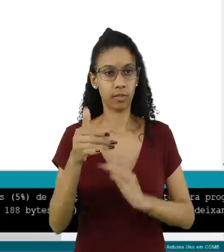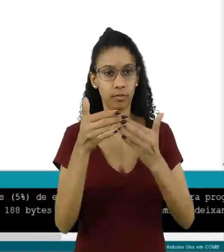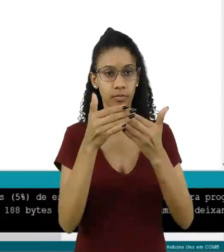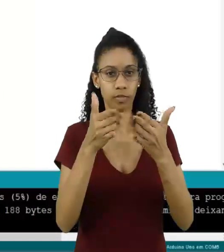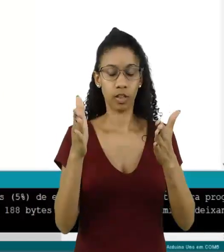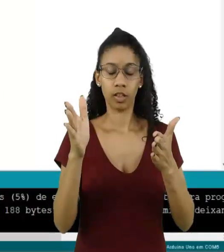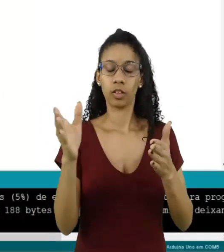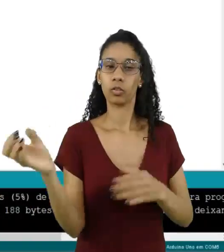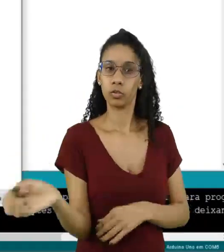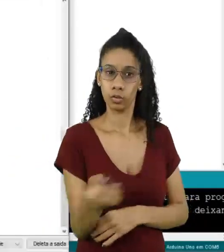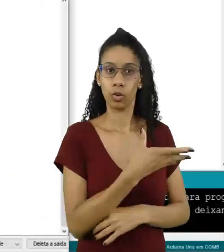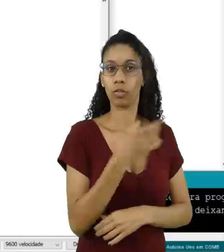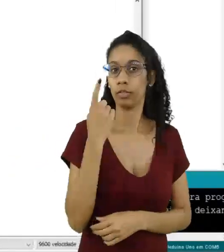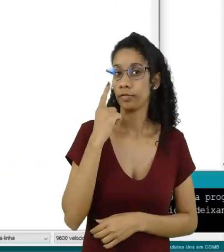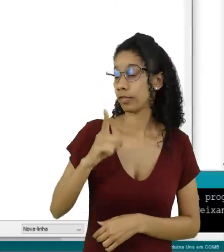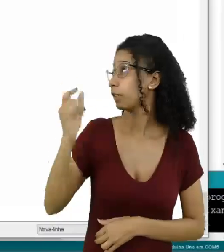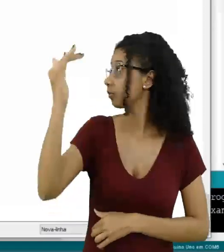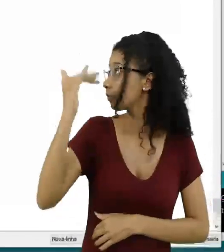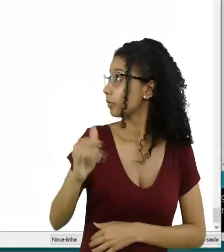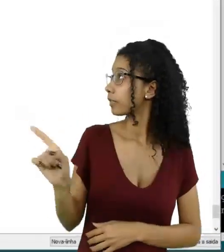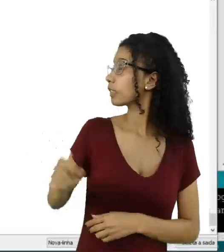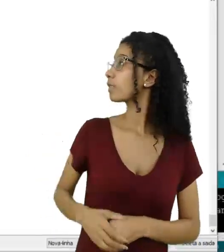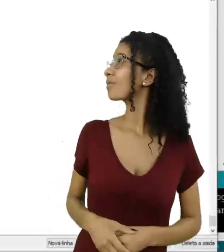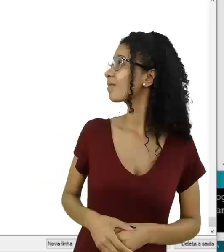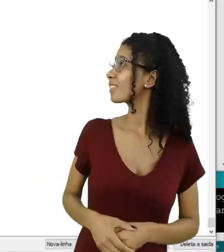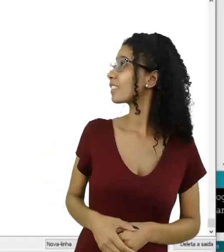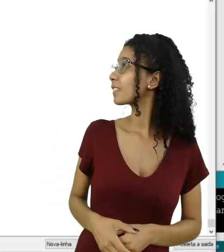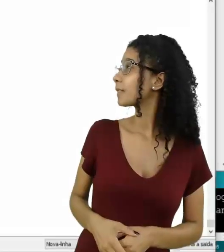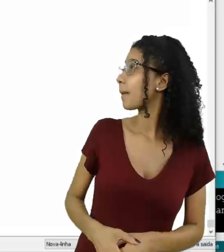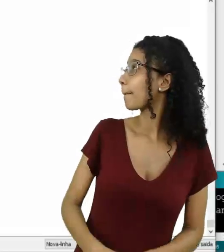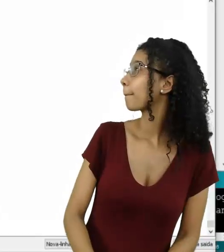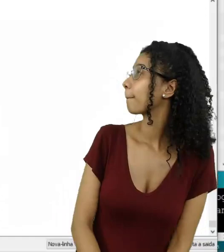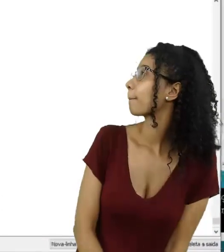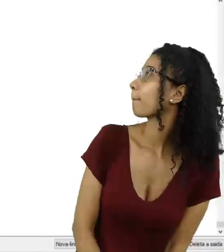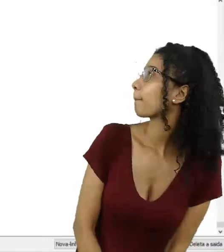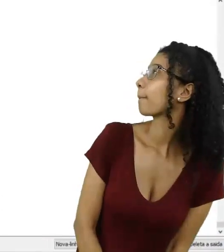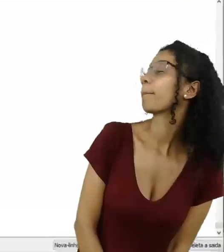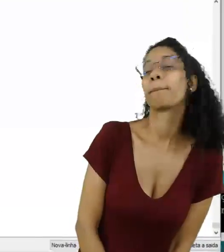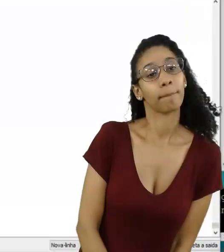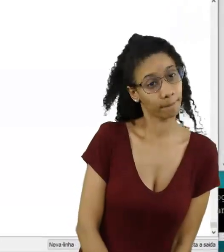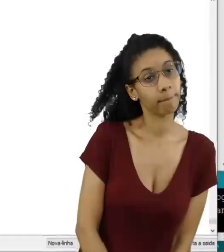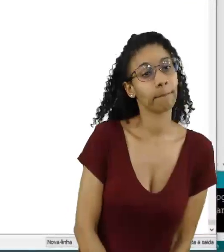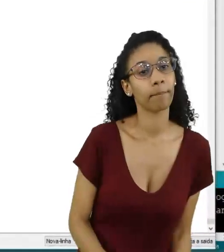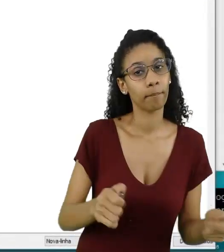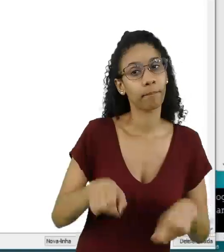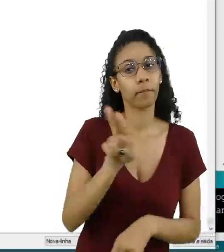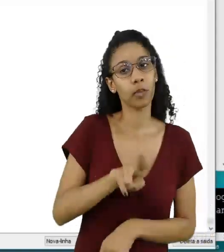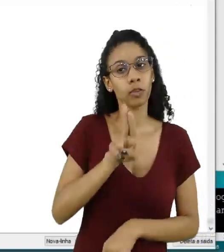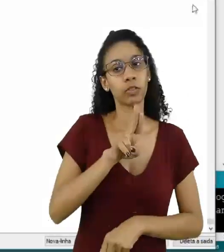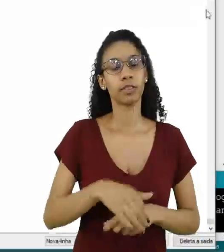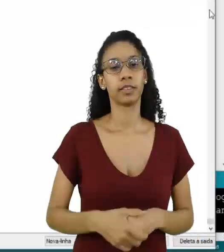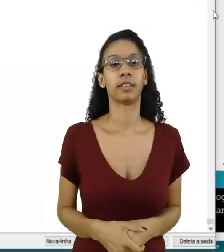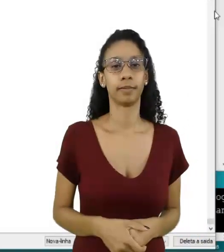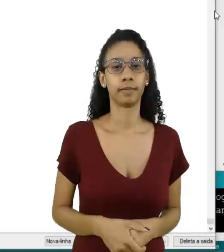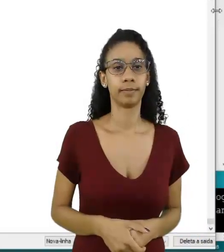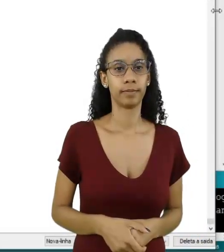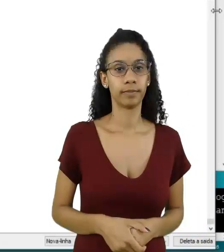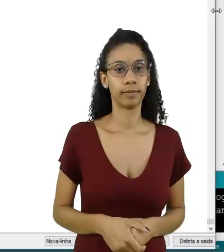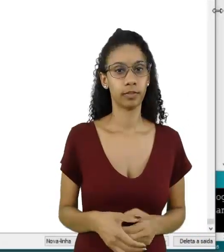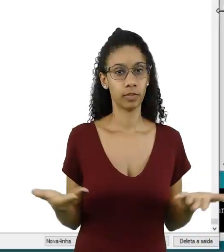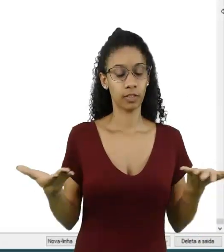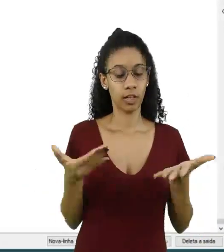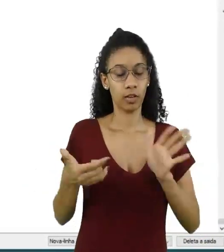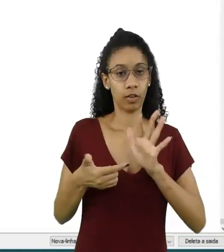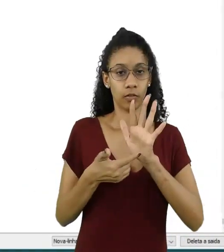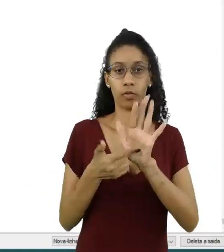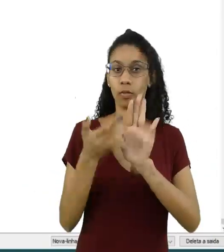Eu abro uma nova janela, vou colocar ela aqui embaixo, e ela é o meu monitor serial. Deixa eu organizar isso aqui da seguinte forma.